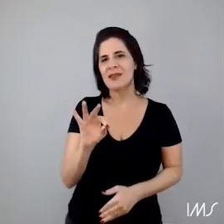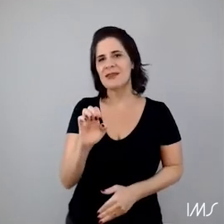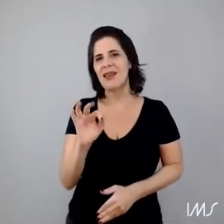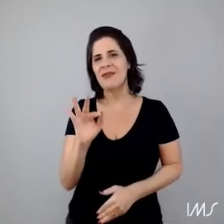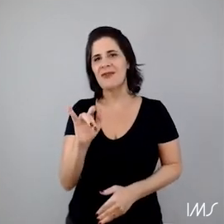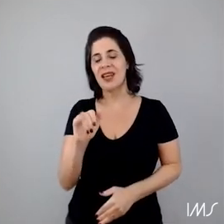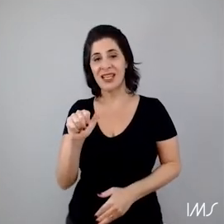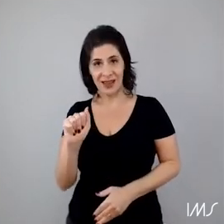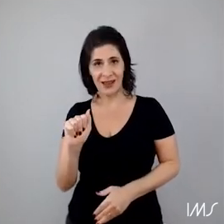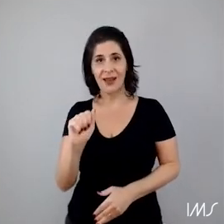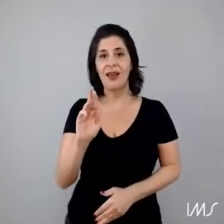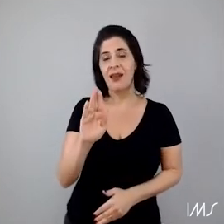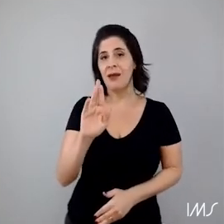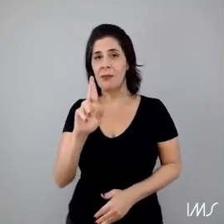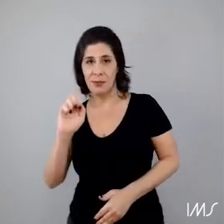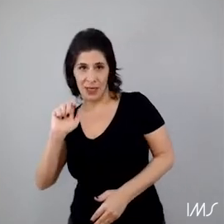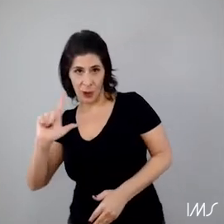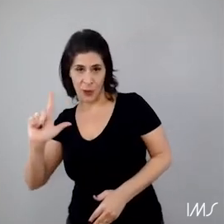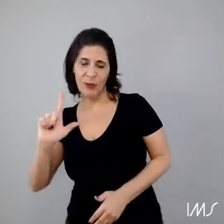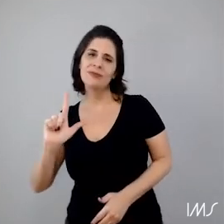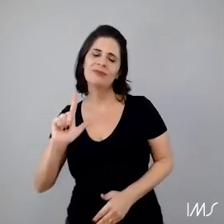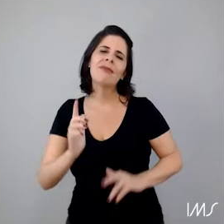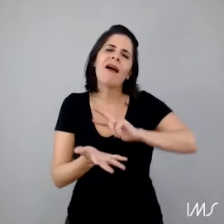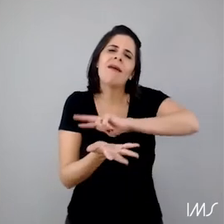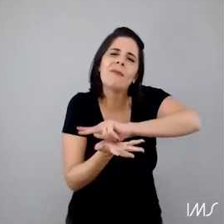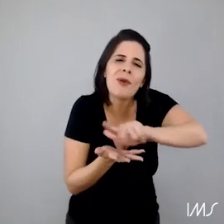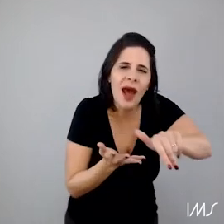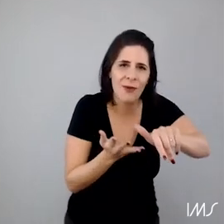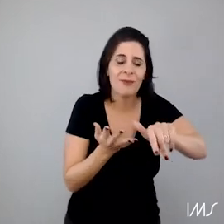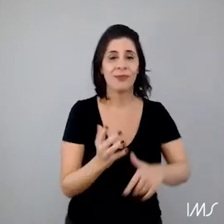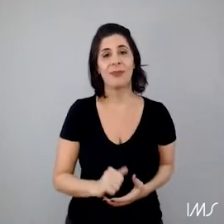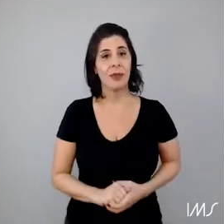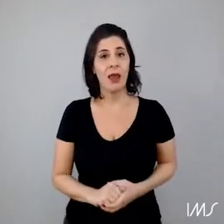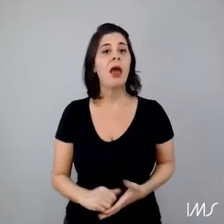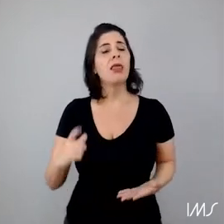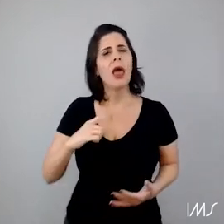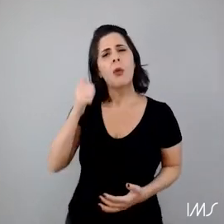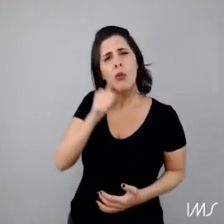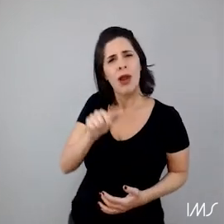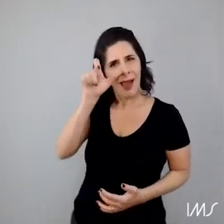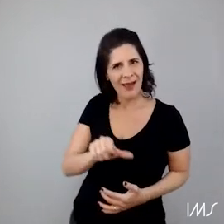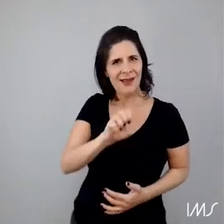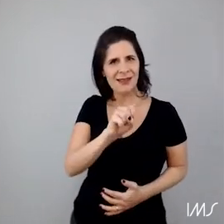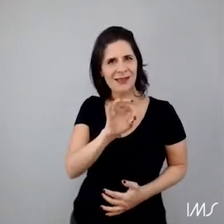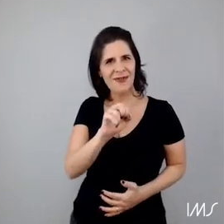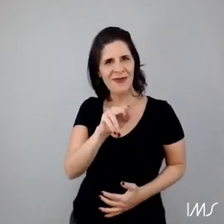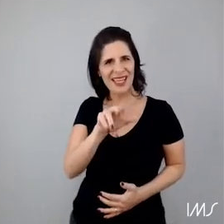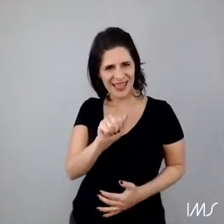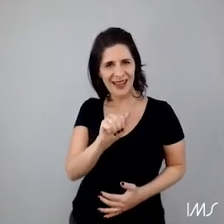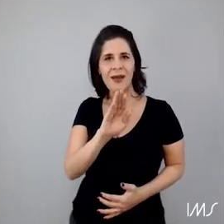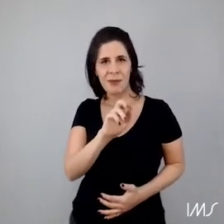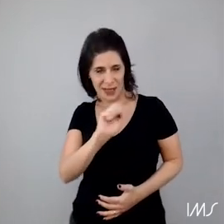Campo Ativado contra a Indiferença. É um evento que terá quatro encontros em torno da obra desta mulher judia,